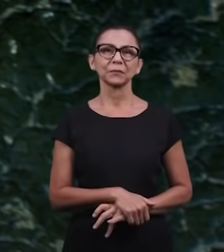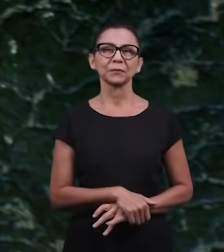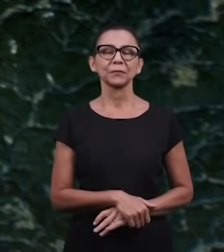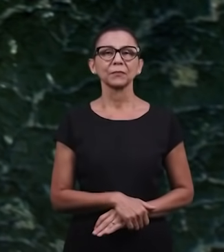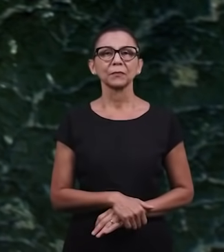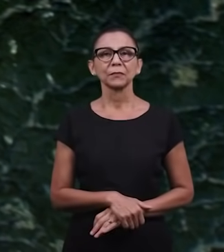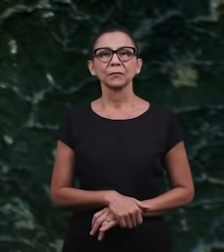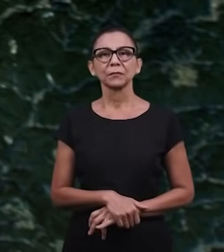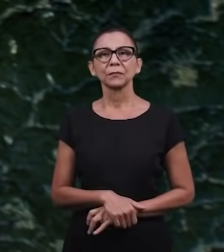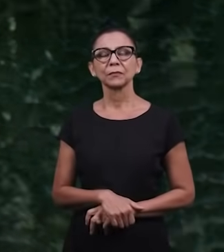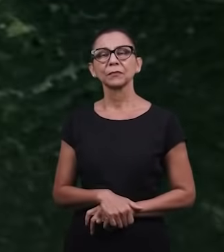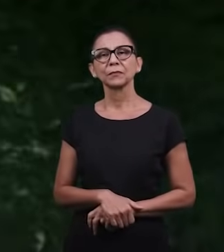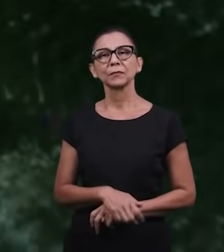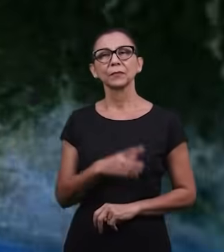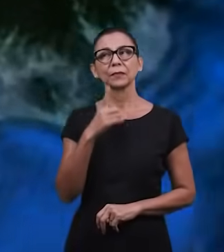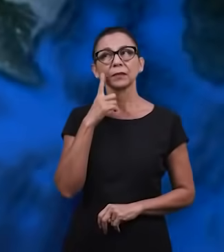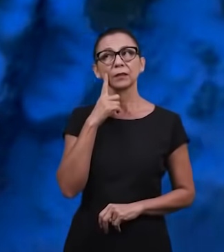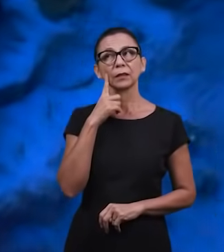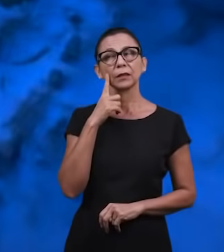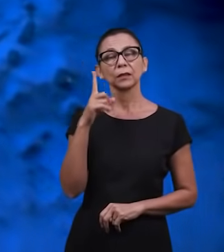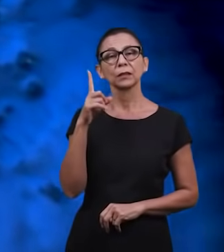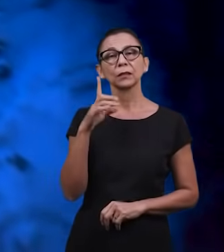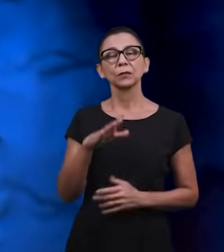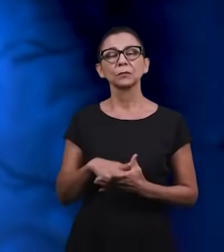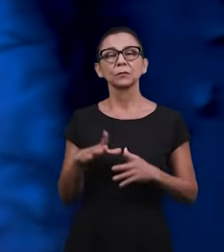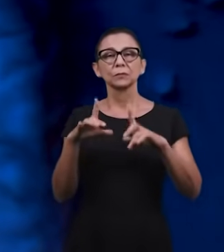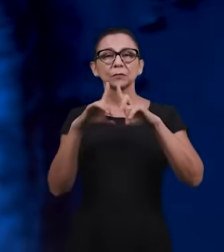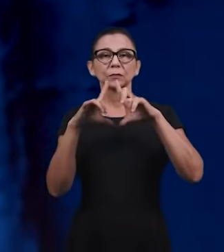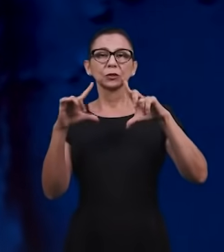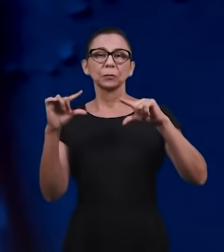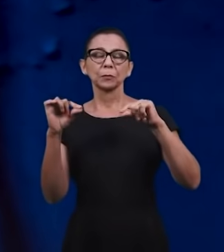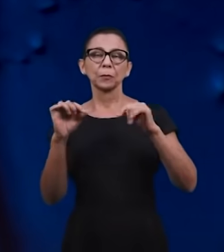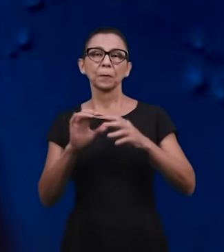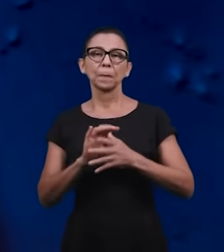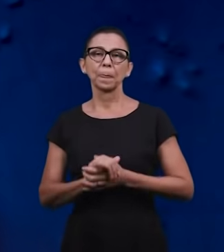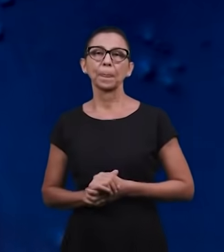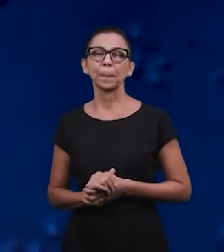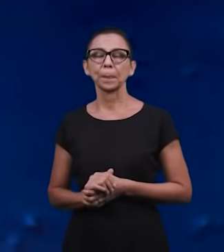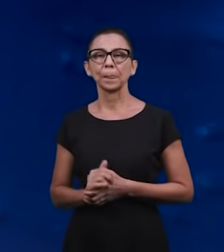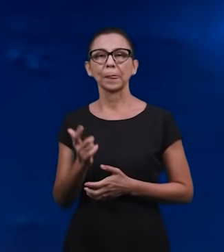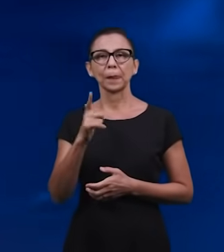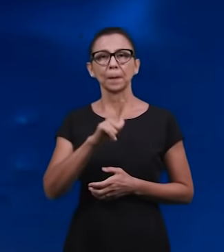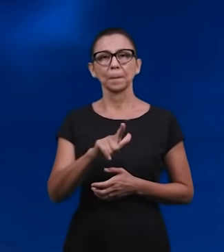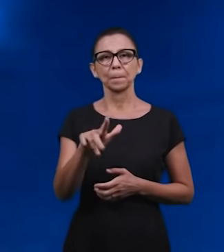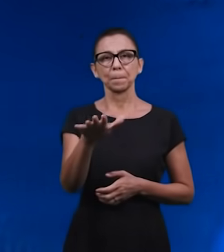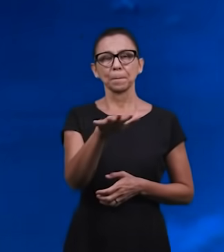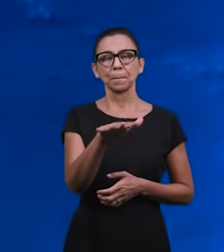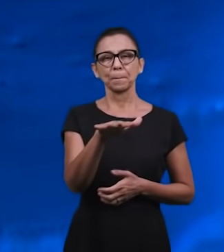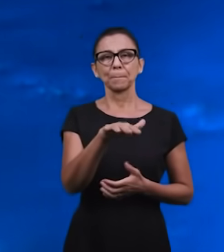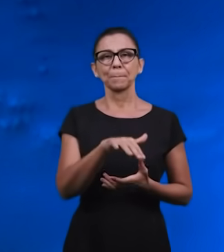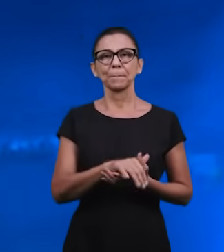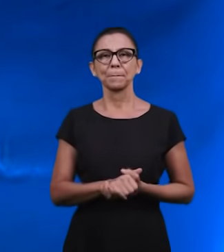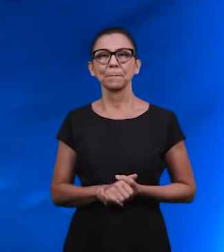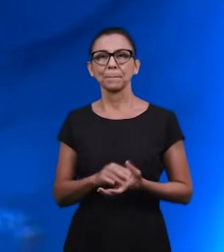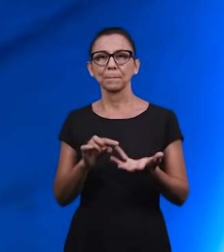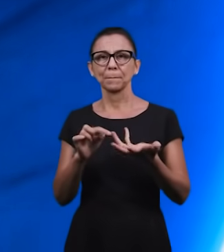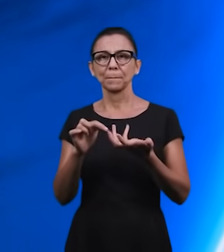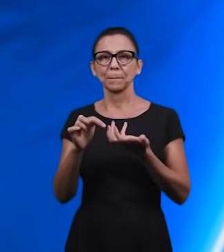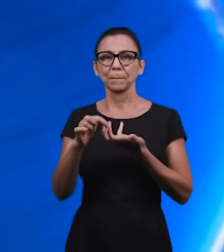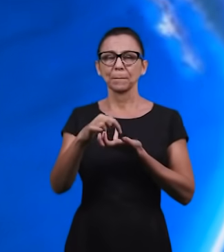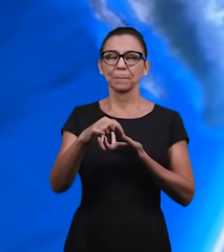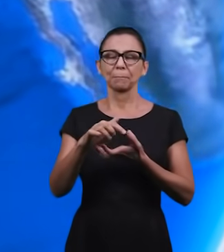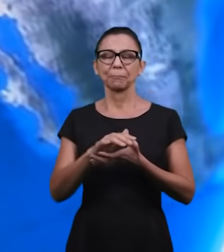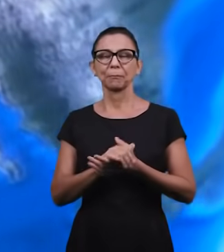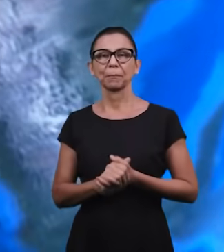Kakamigahara, lá na província de Gifuken, e vamos sair do Japão e nos dirigir agora para outro continente, para a